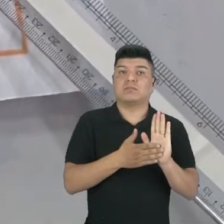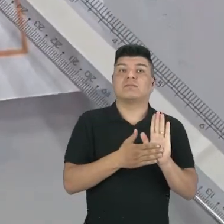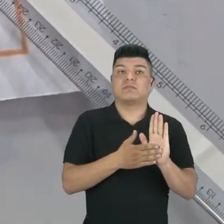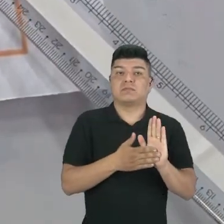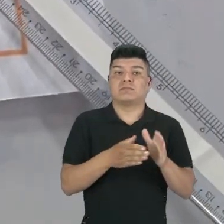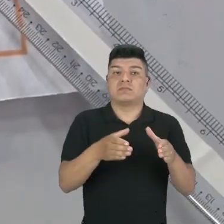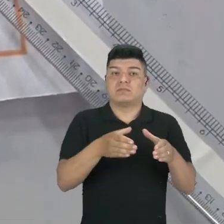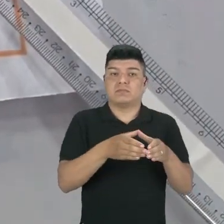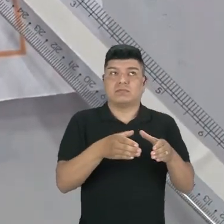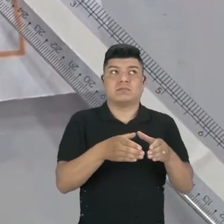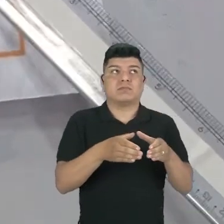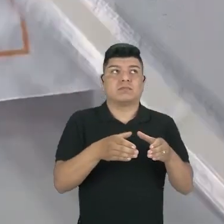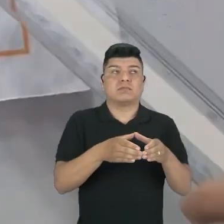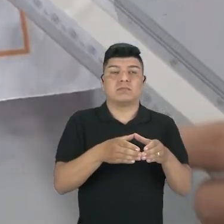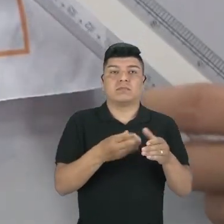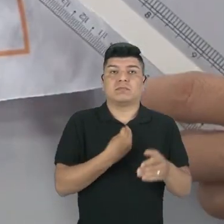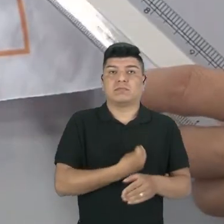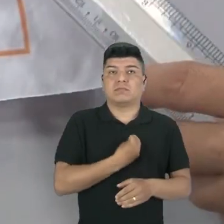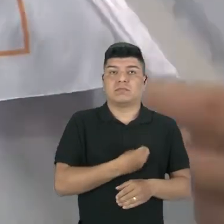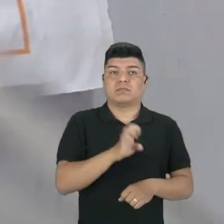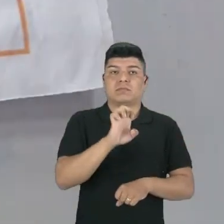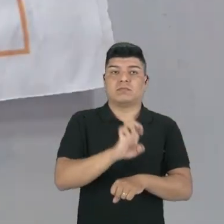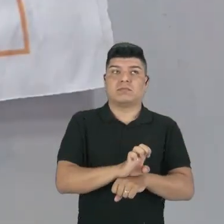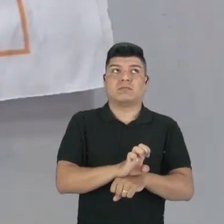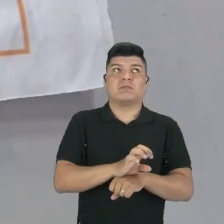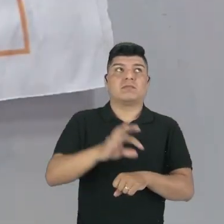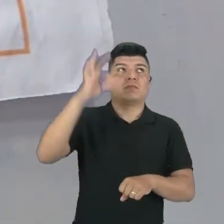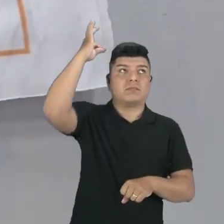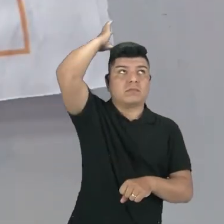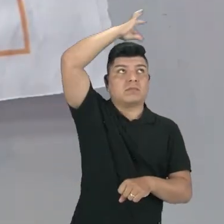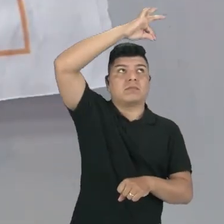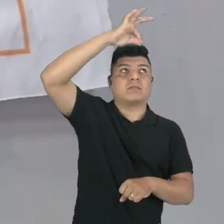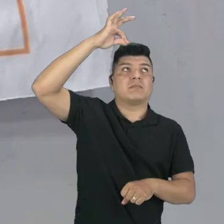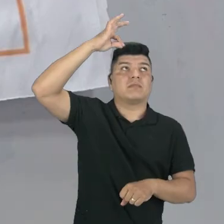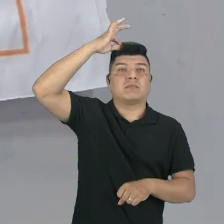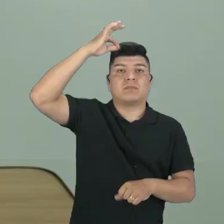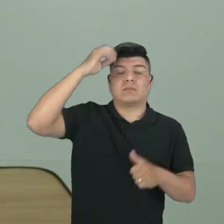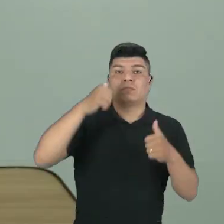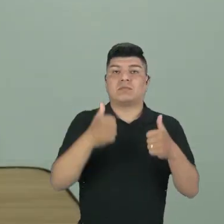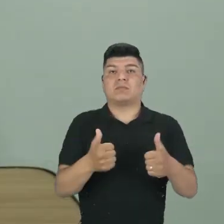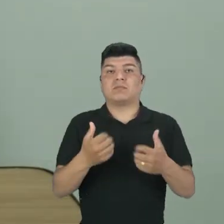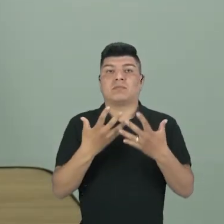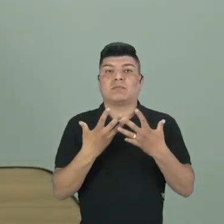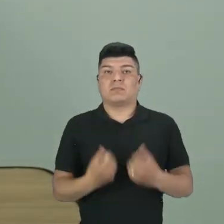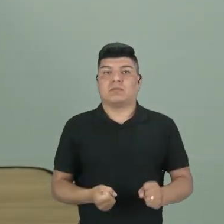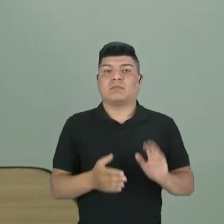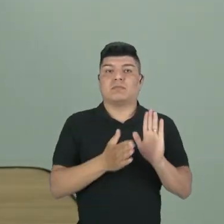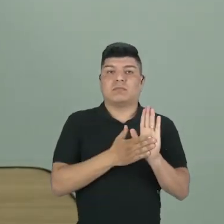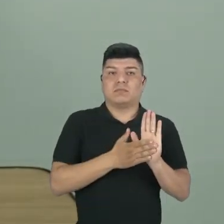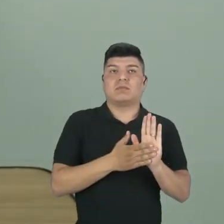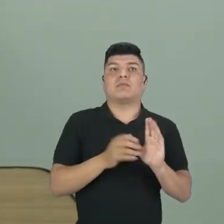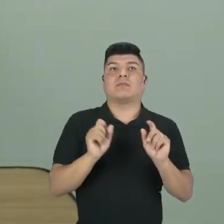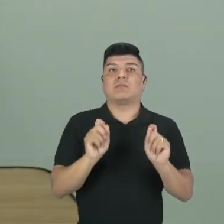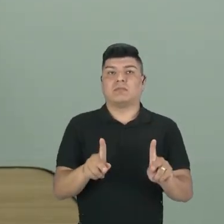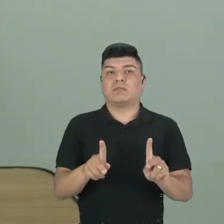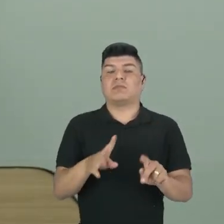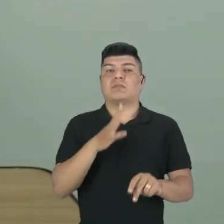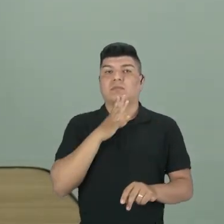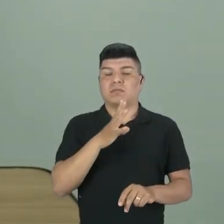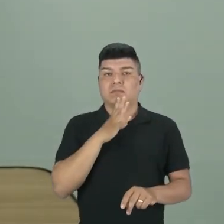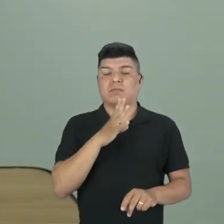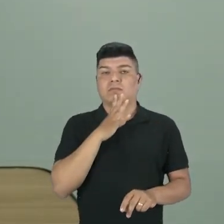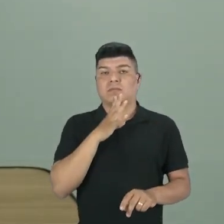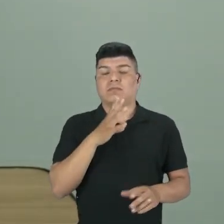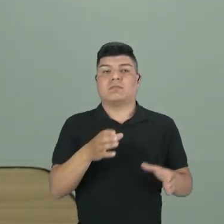essas comunidades presentes no estado aí do Espírito Santo, tá bom? Que receberam essa certificação, ou seja, foram reconhecidas